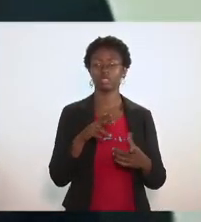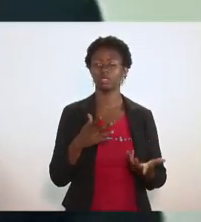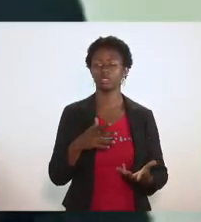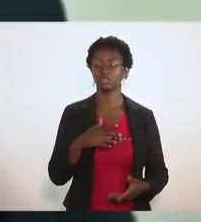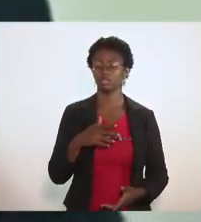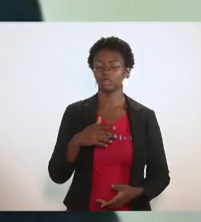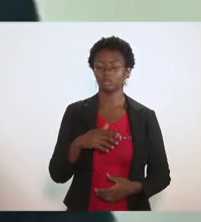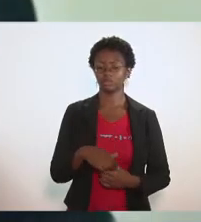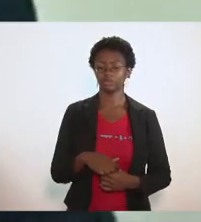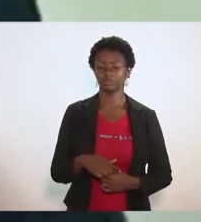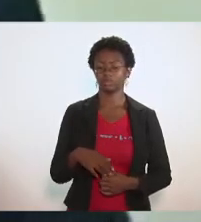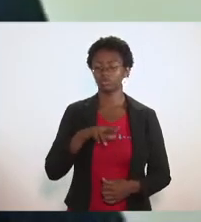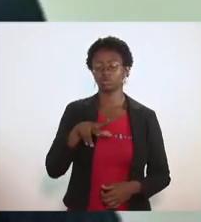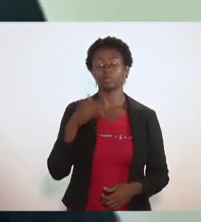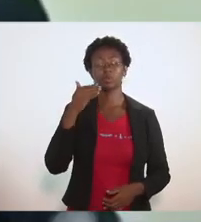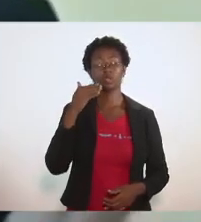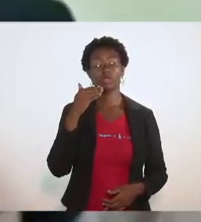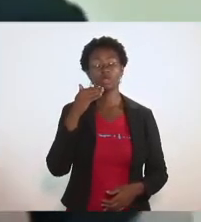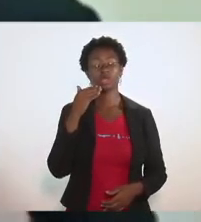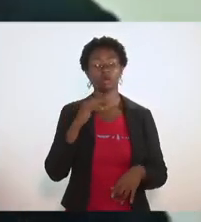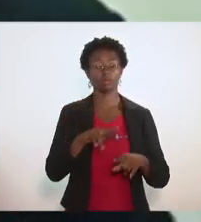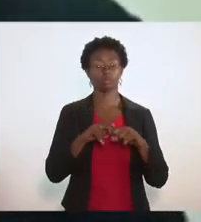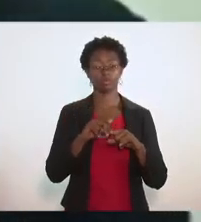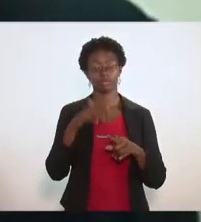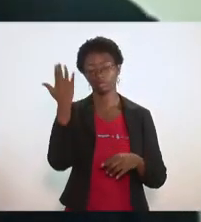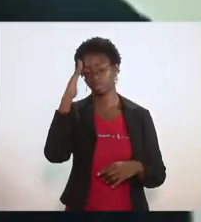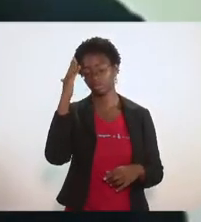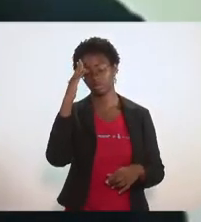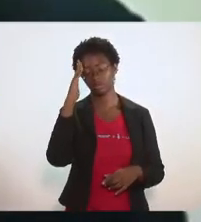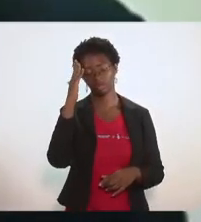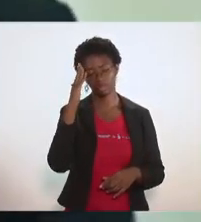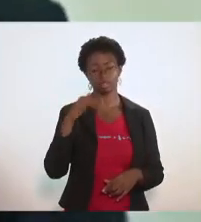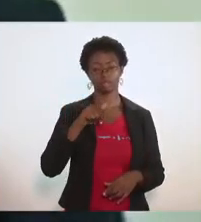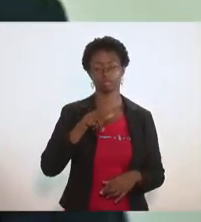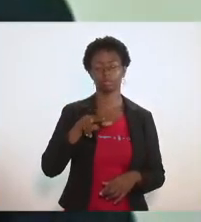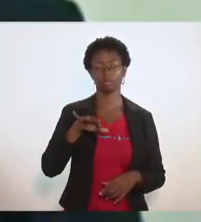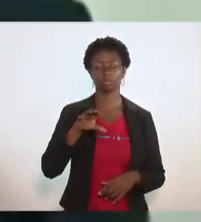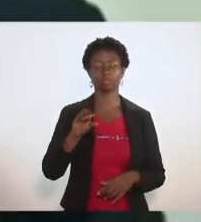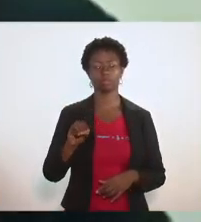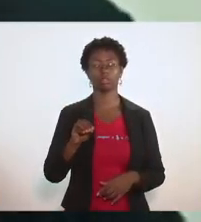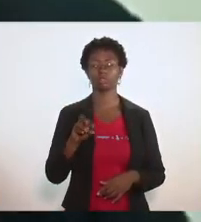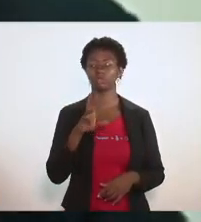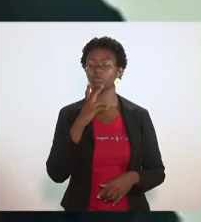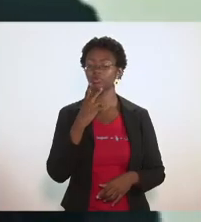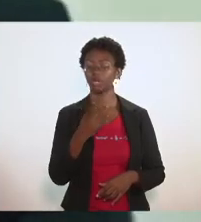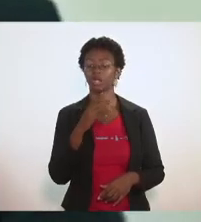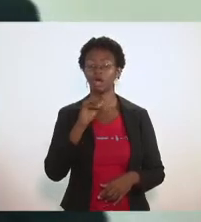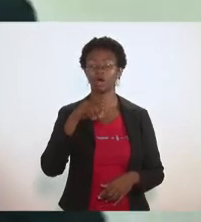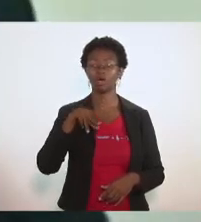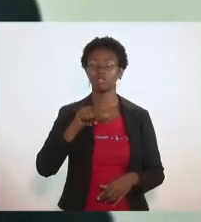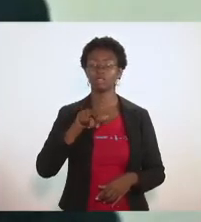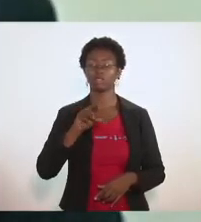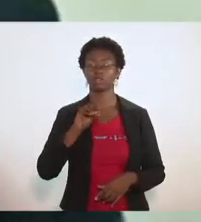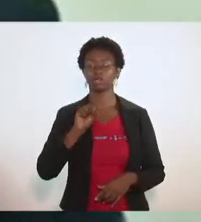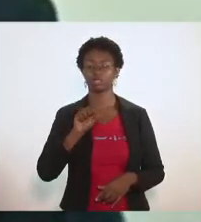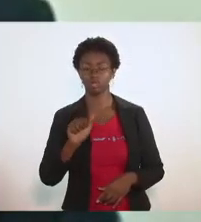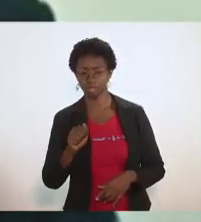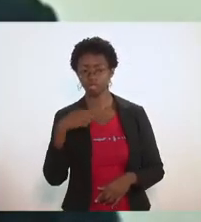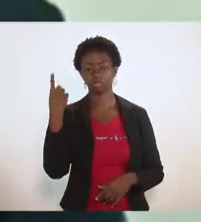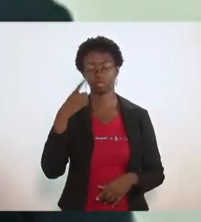é onerosa. Ah. Eu entendo a posição do deputado Luiz Paulo pelo STJ e o encaminhamento, mas eu dei o parecer